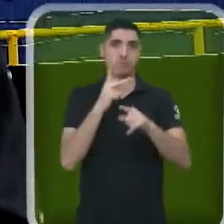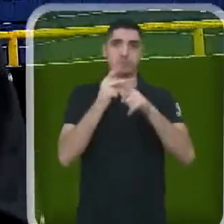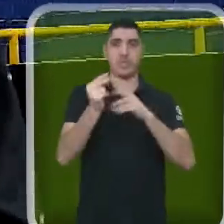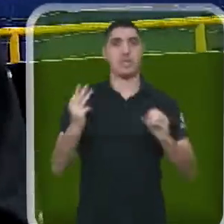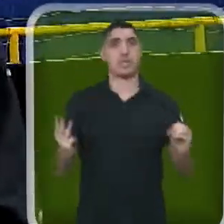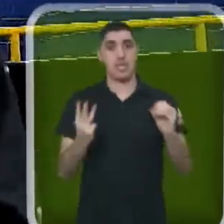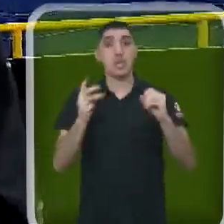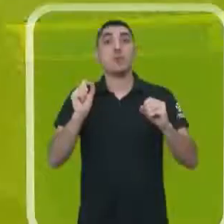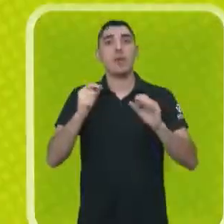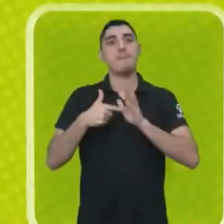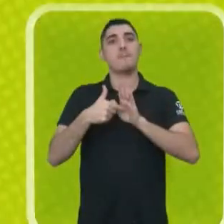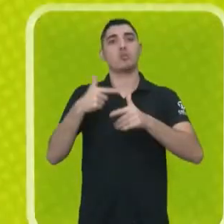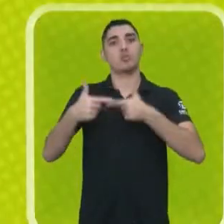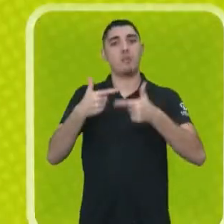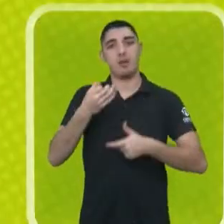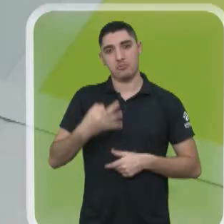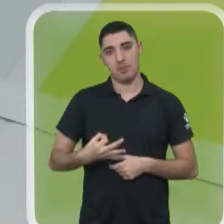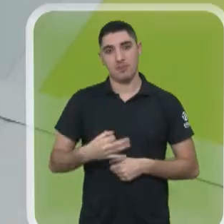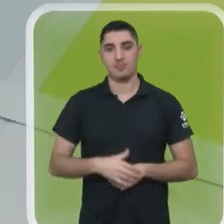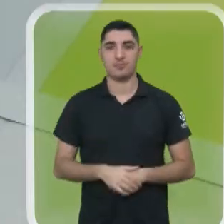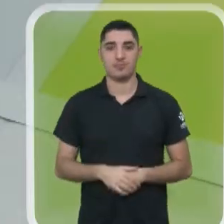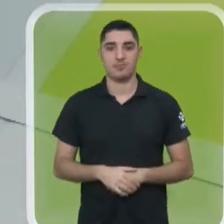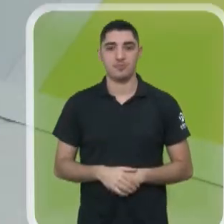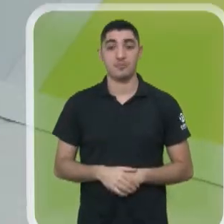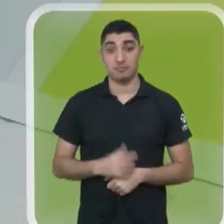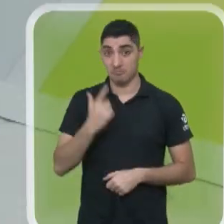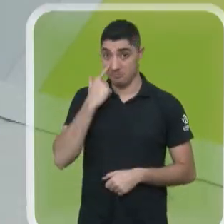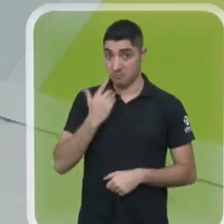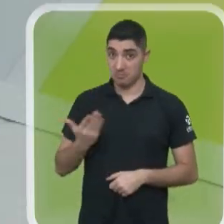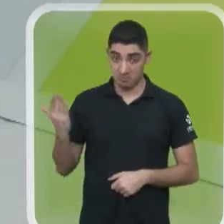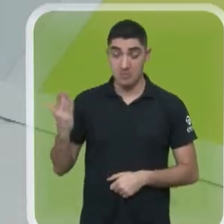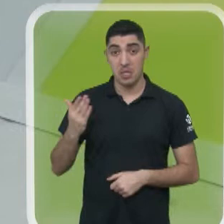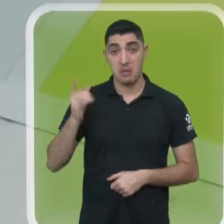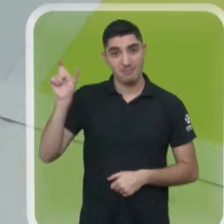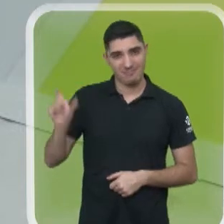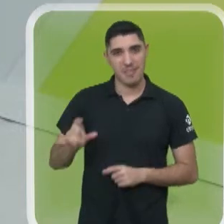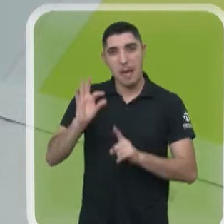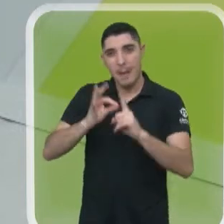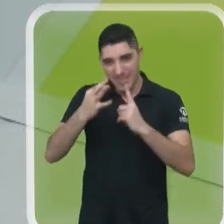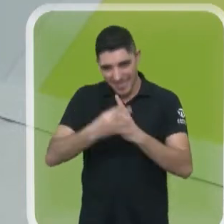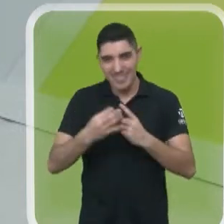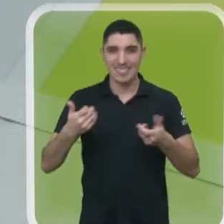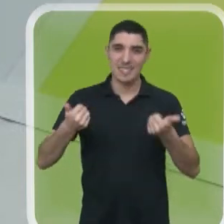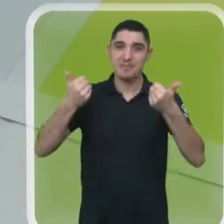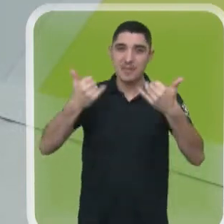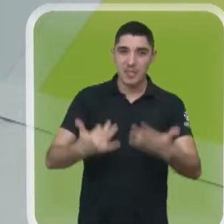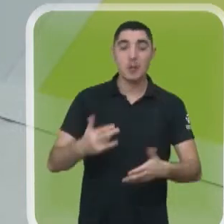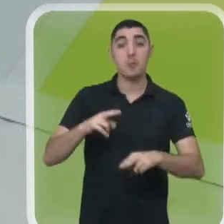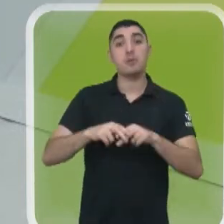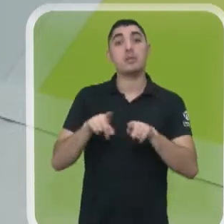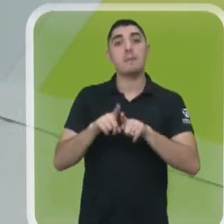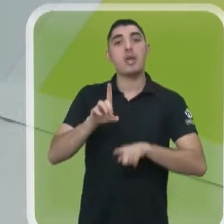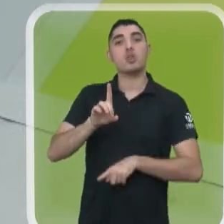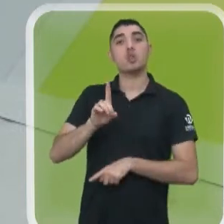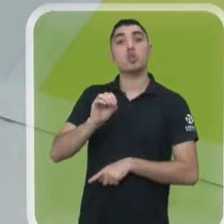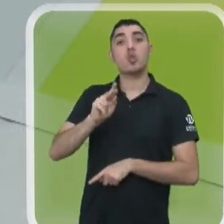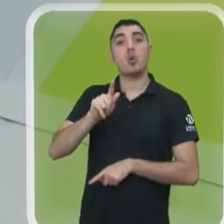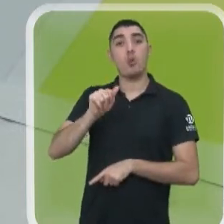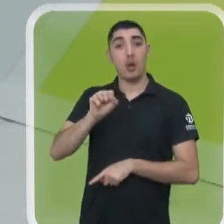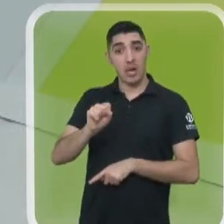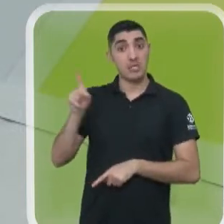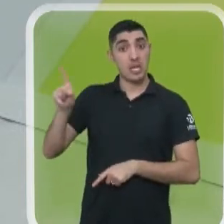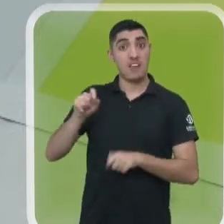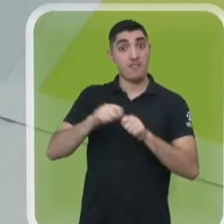o trabalho está sendo bem feito E aí Brunão a palavra do Banana você falou do Douglas Souza Douglas Souza foi o maior pontuador da partida